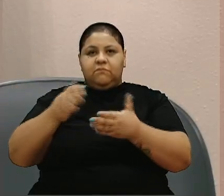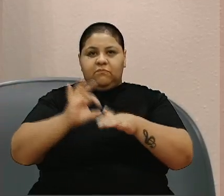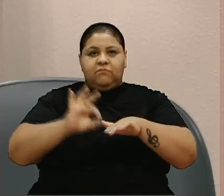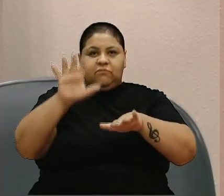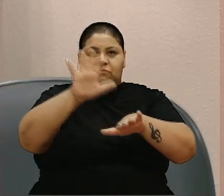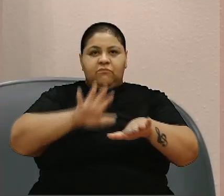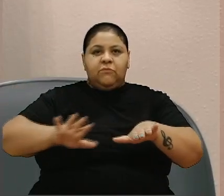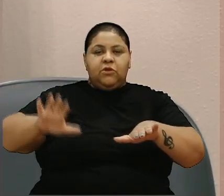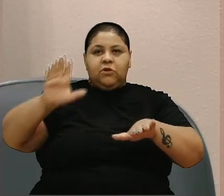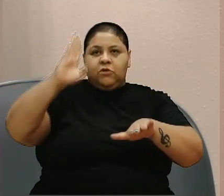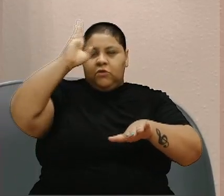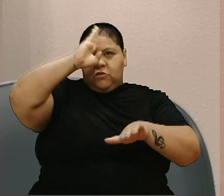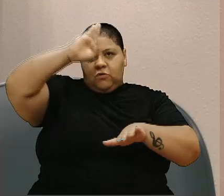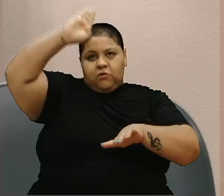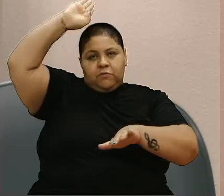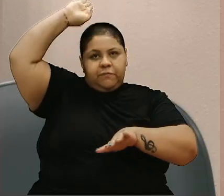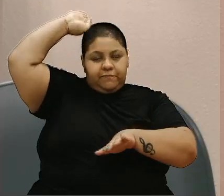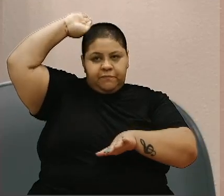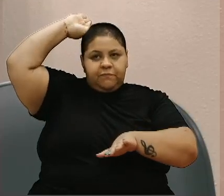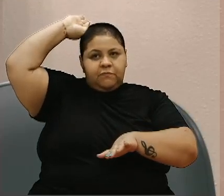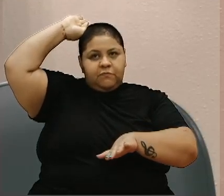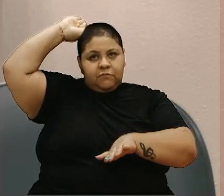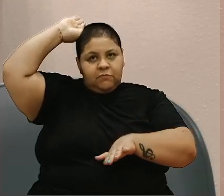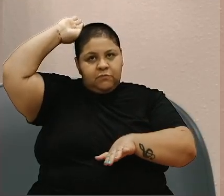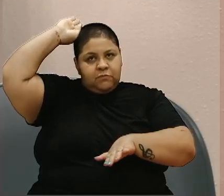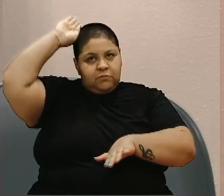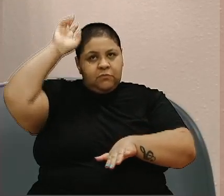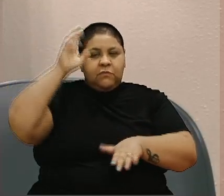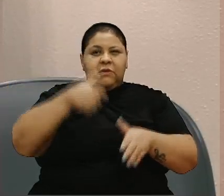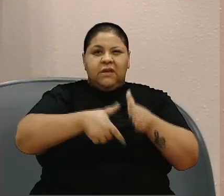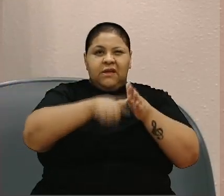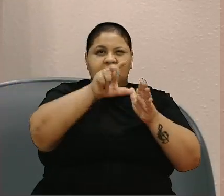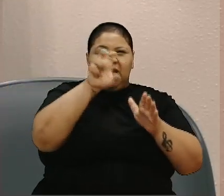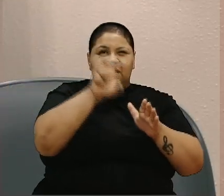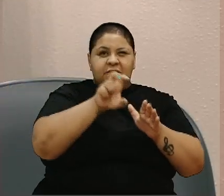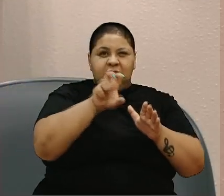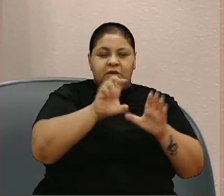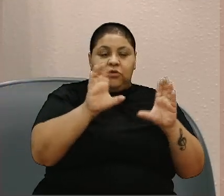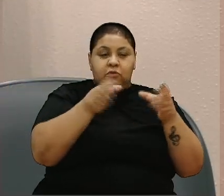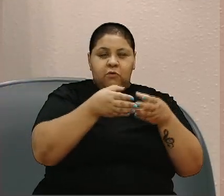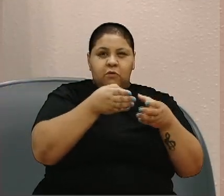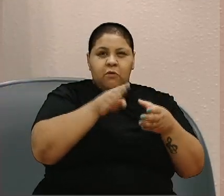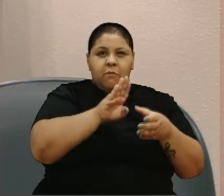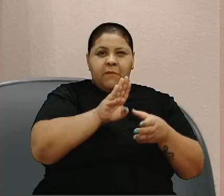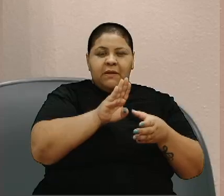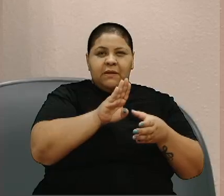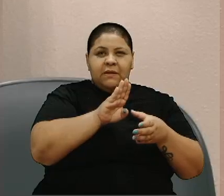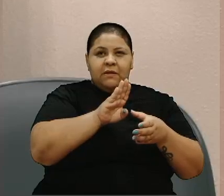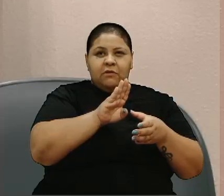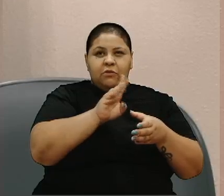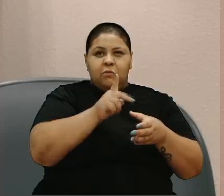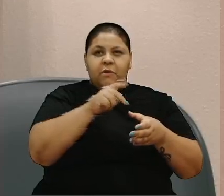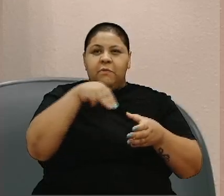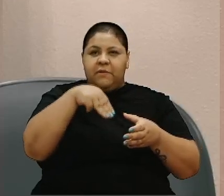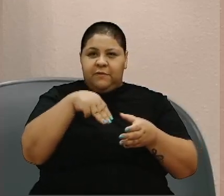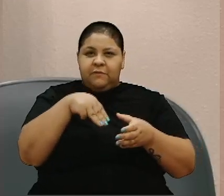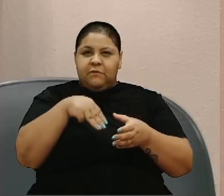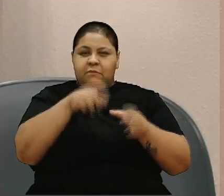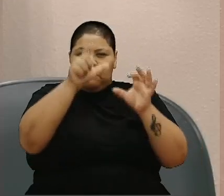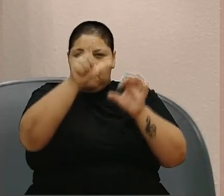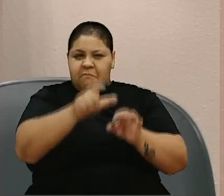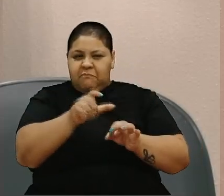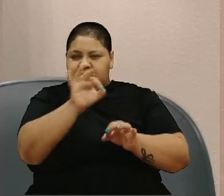Bombeiro Militar. Coronel Fortes, que passou pelo 5º Batalhão de Bombeiro Militar, então, uma pessoa excepcional e que,